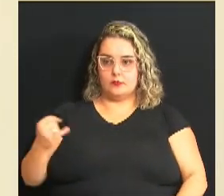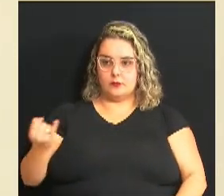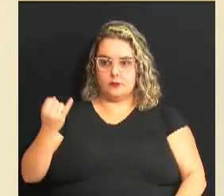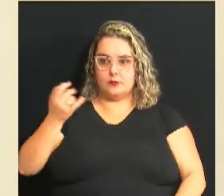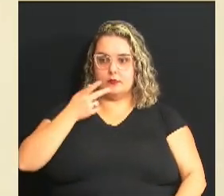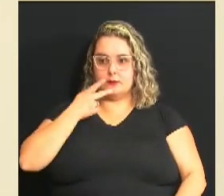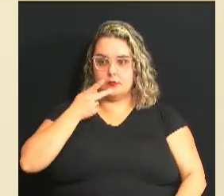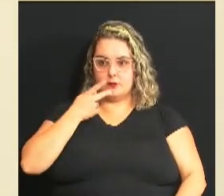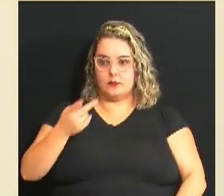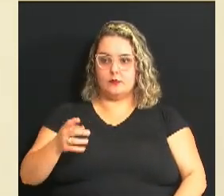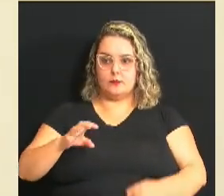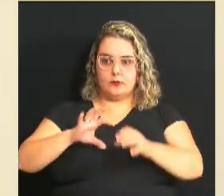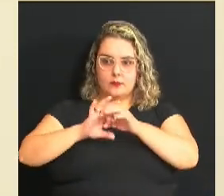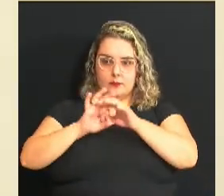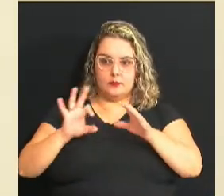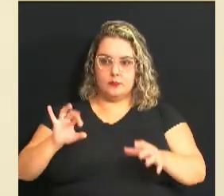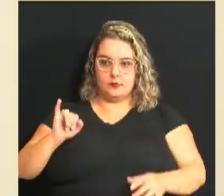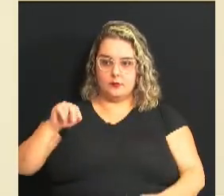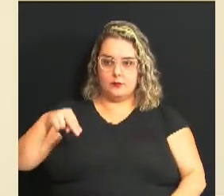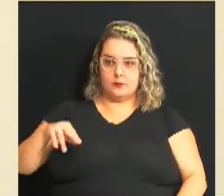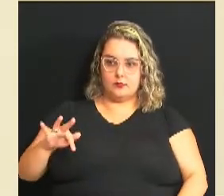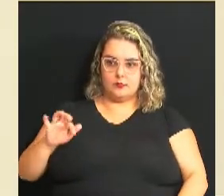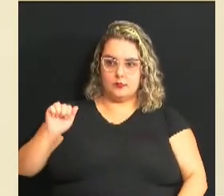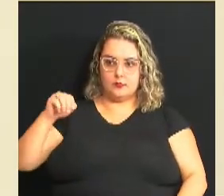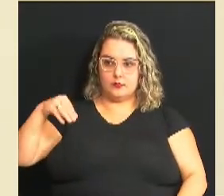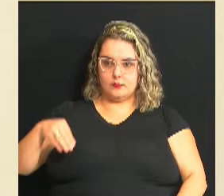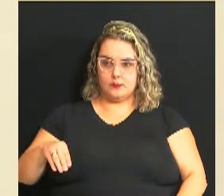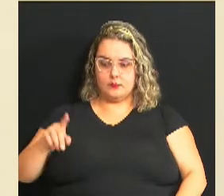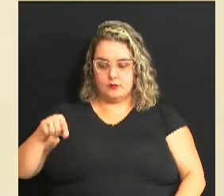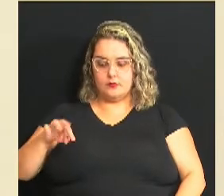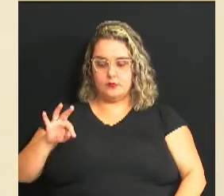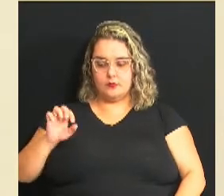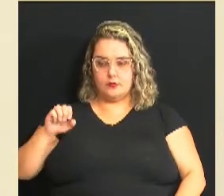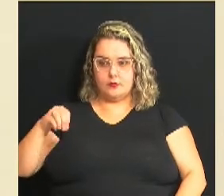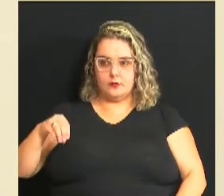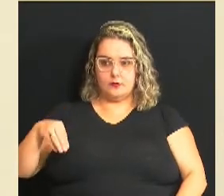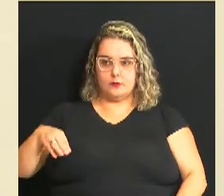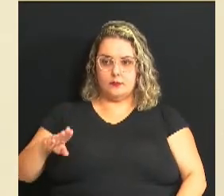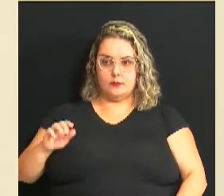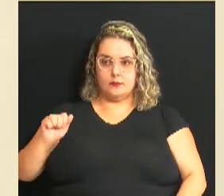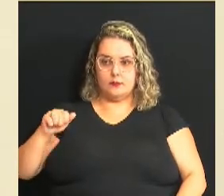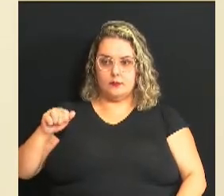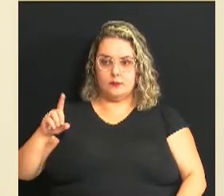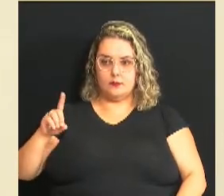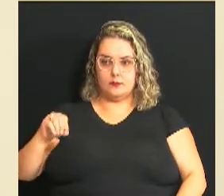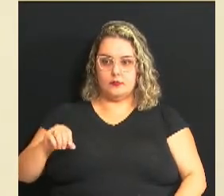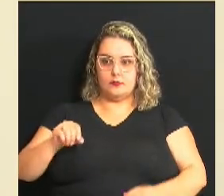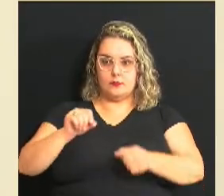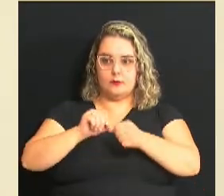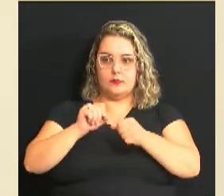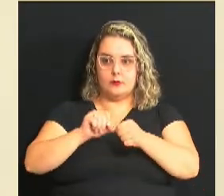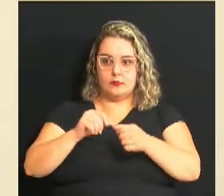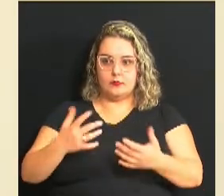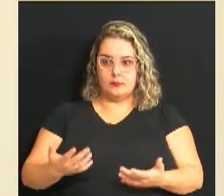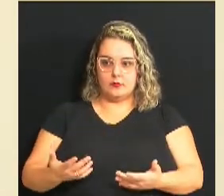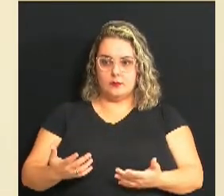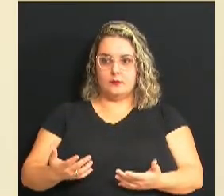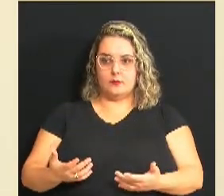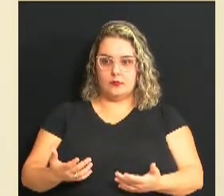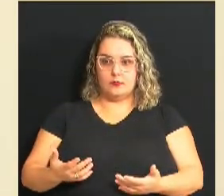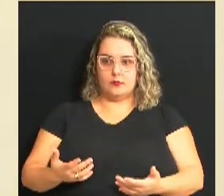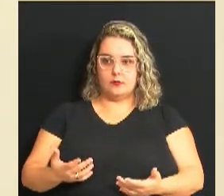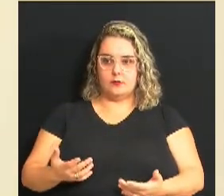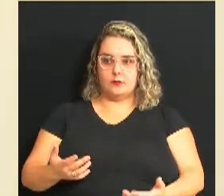ser autorizados pelo IFAM, que ele é tombado, né? Pelo IFAM também, para fazer a remoção daquela